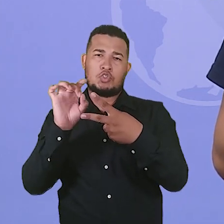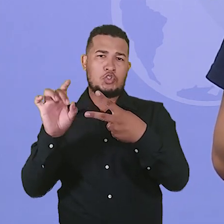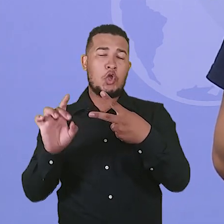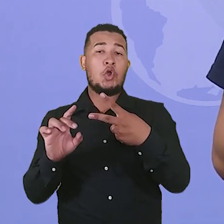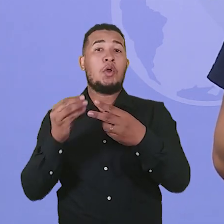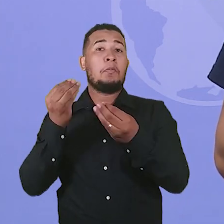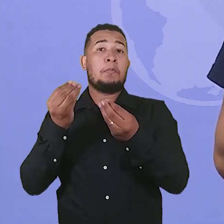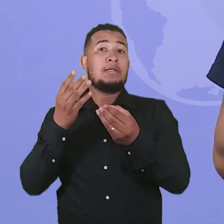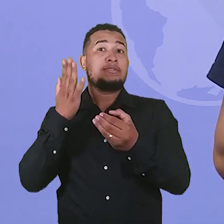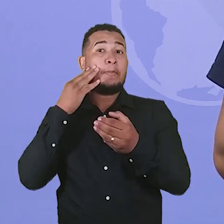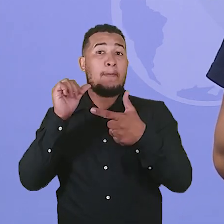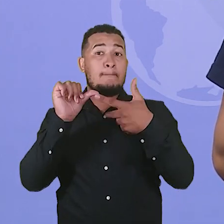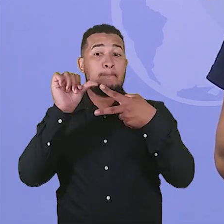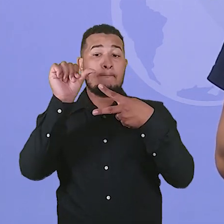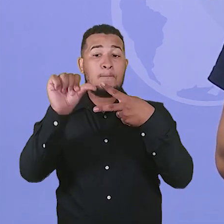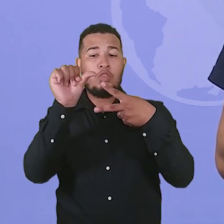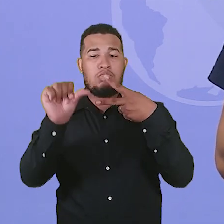menos,